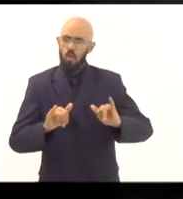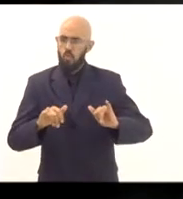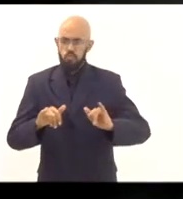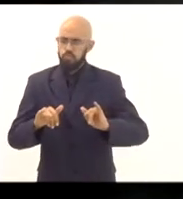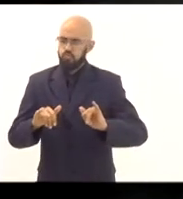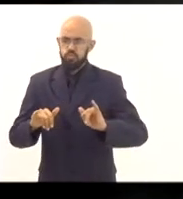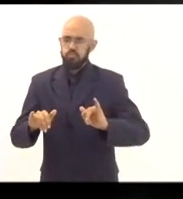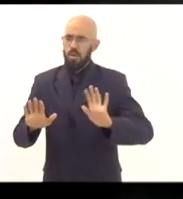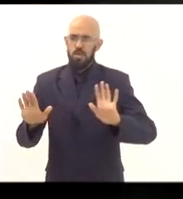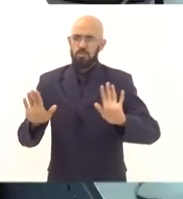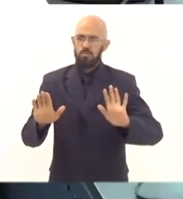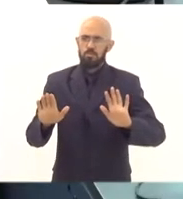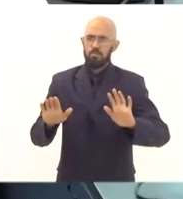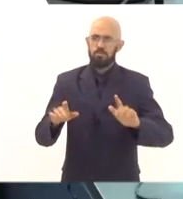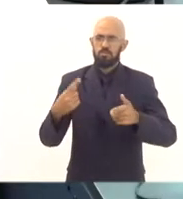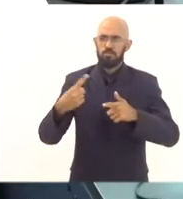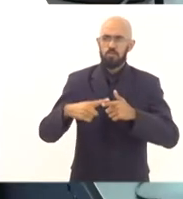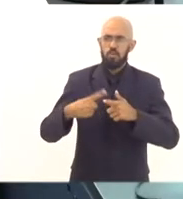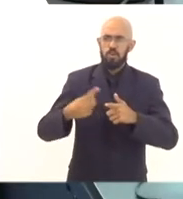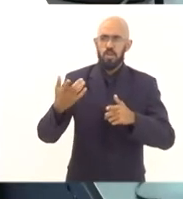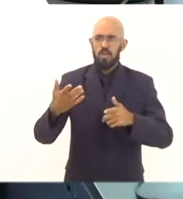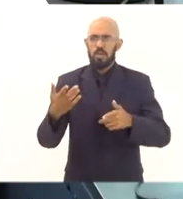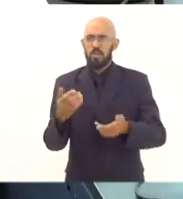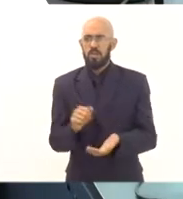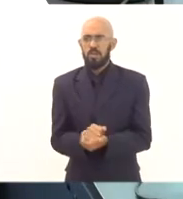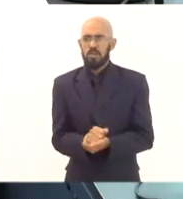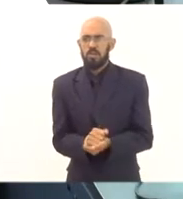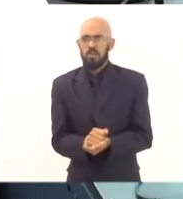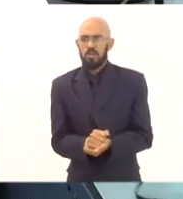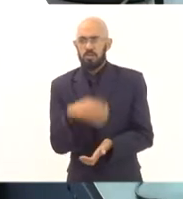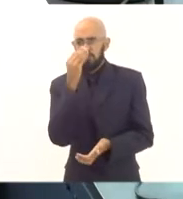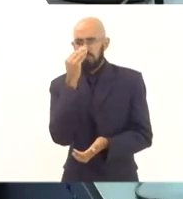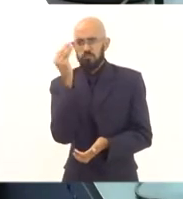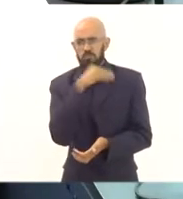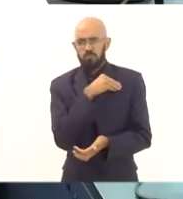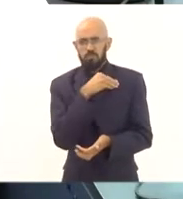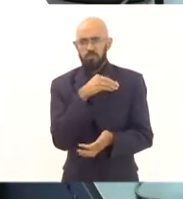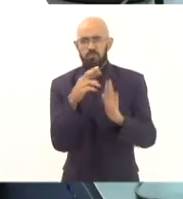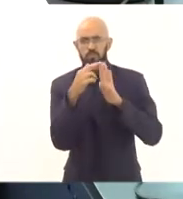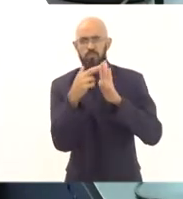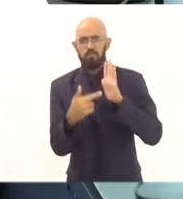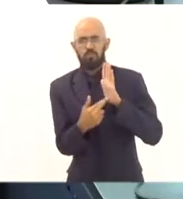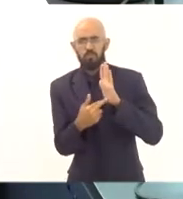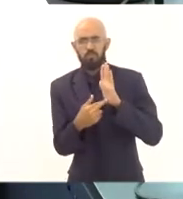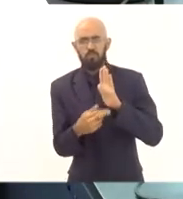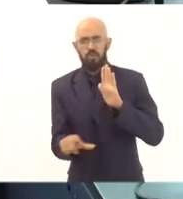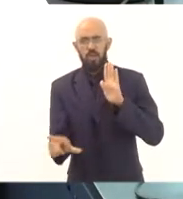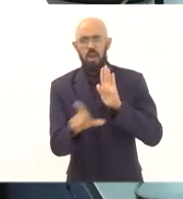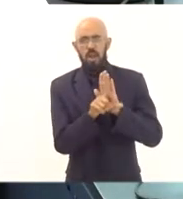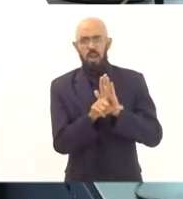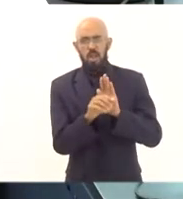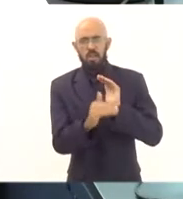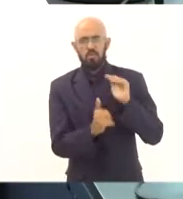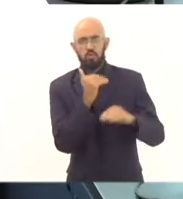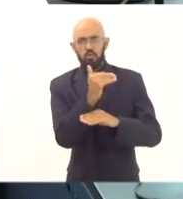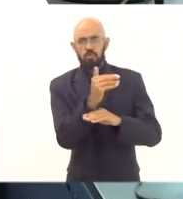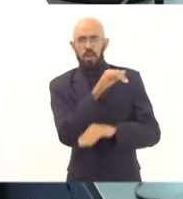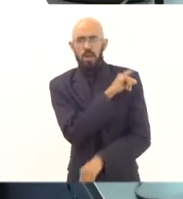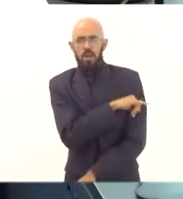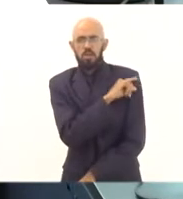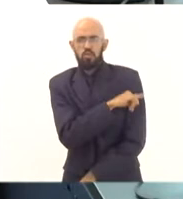porque estão infringindo né É na disposição que está na lei do supera